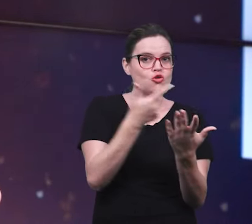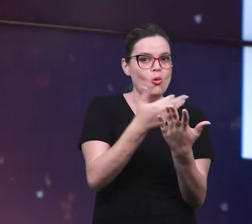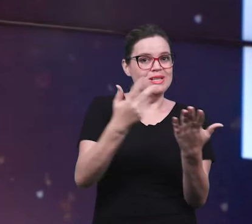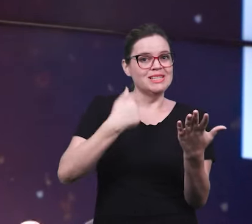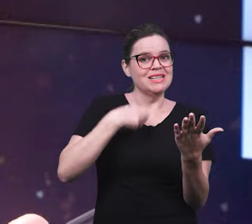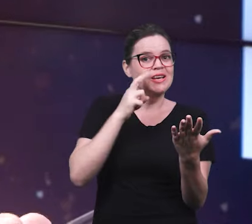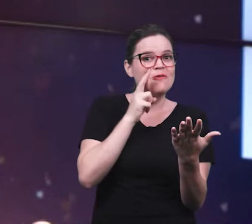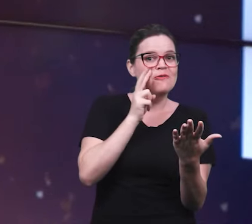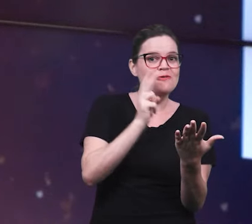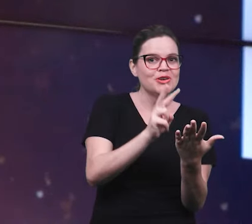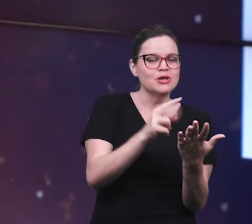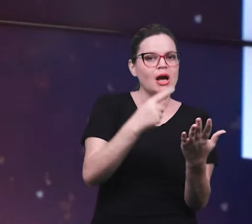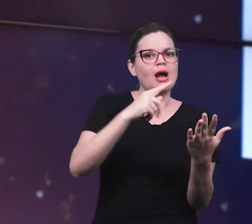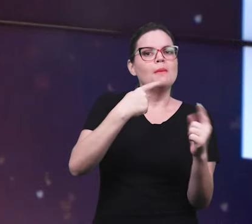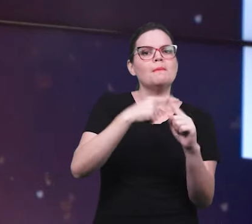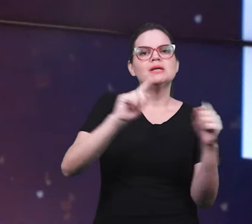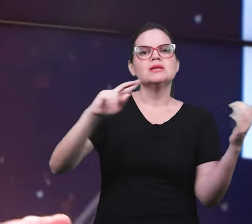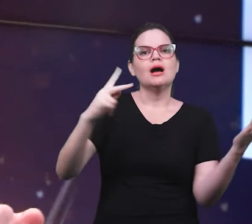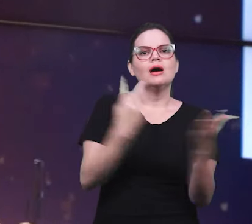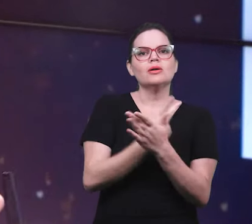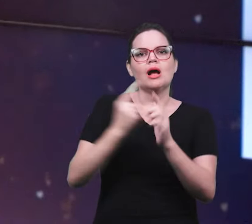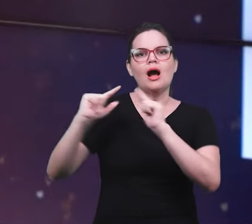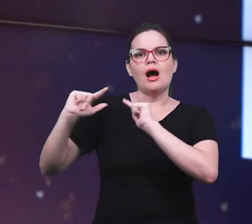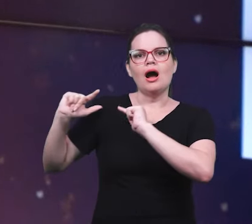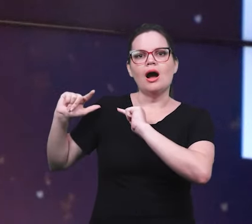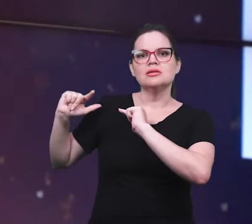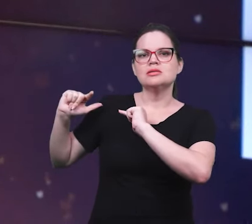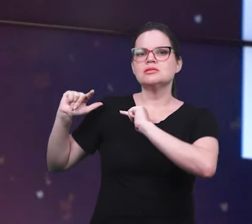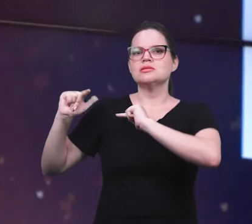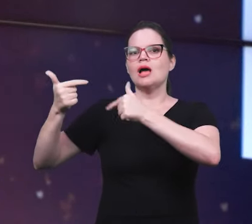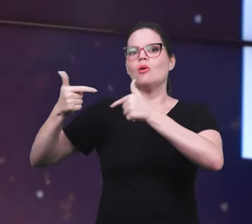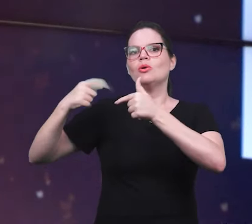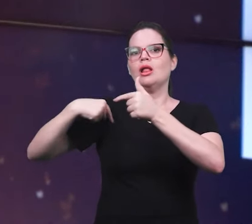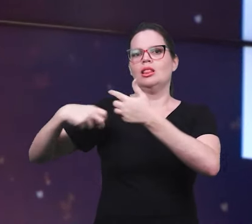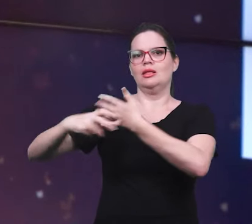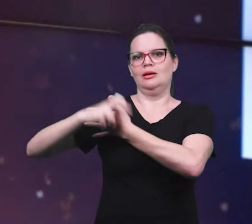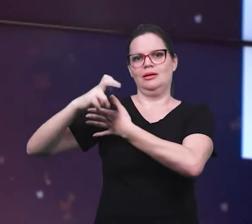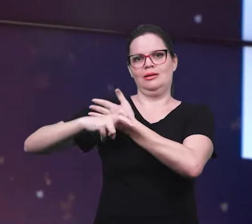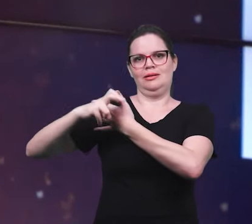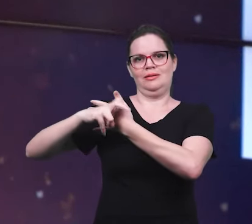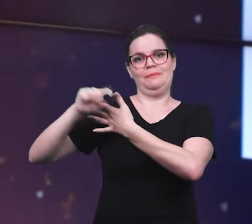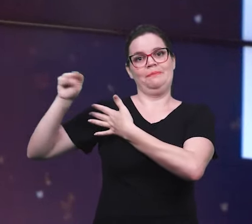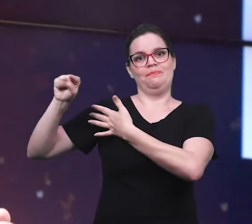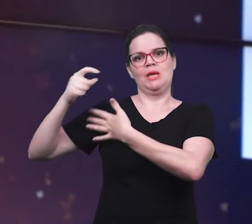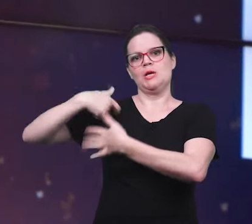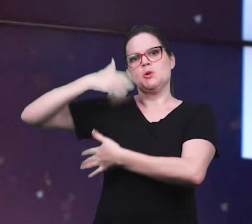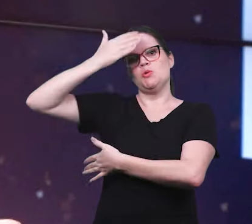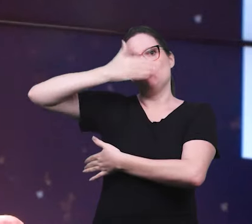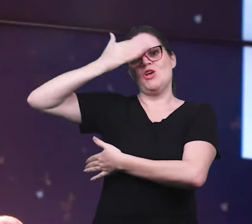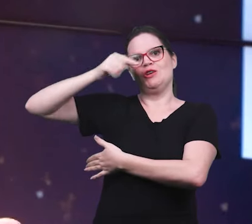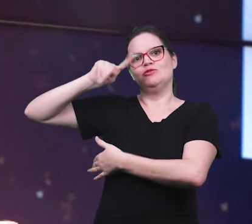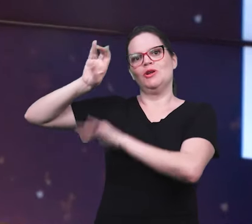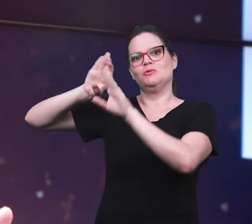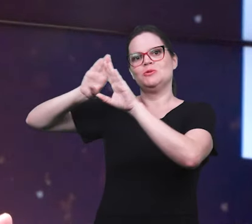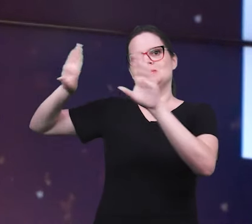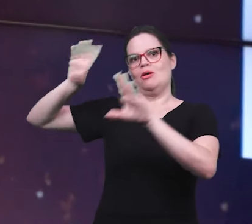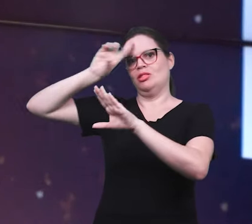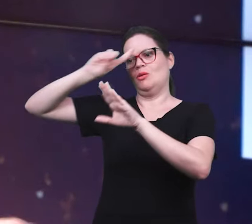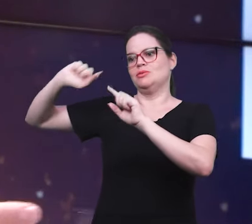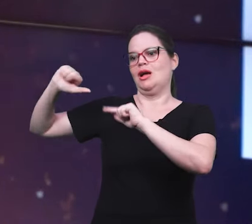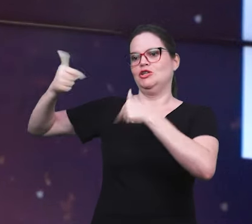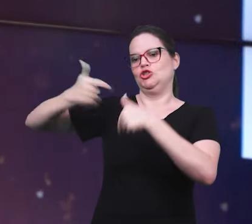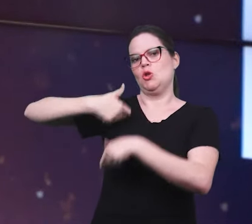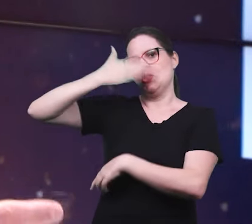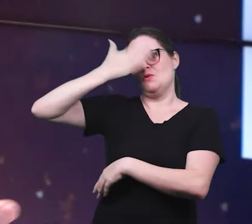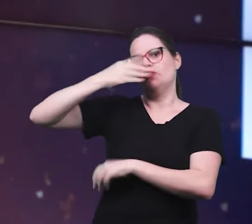a gente não consegue ver, mas os resultados nós conseguimos ver, que é o resultado da ação do Senhor